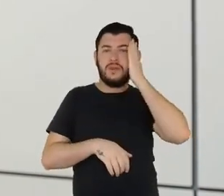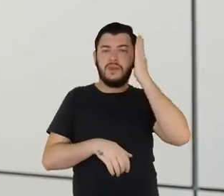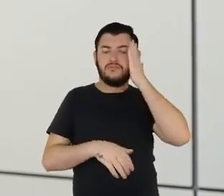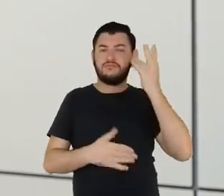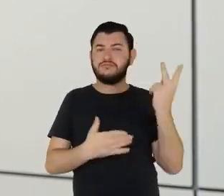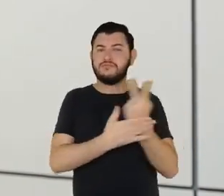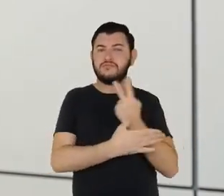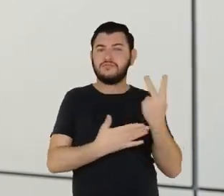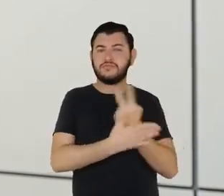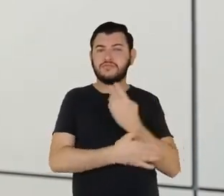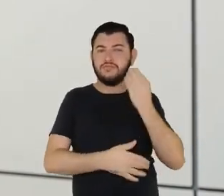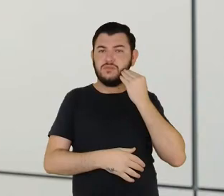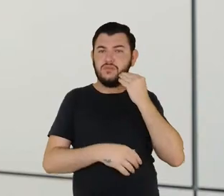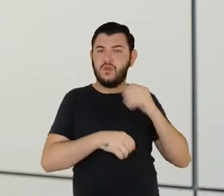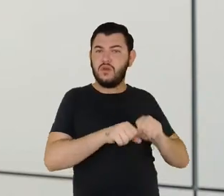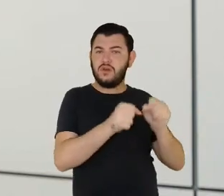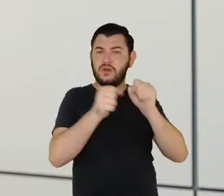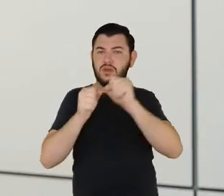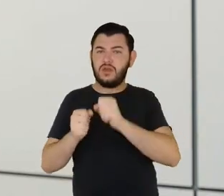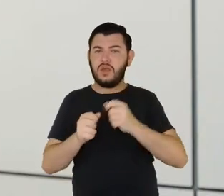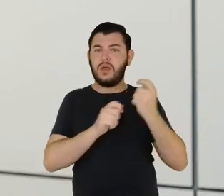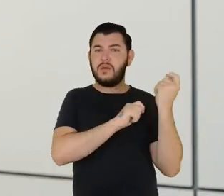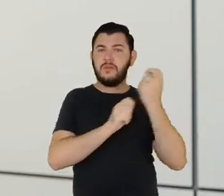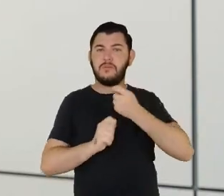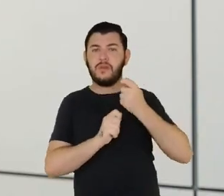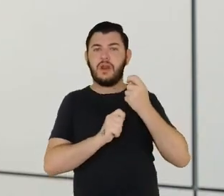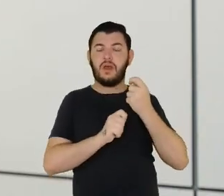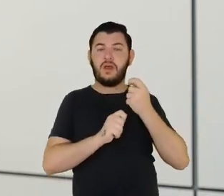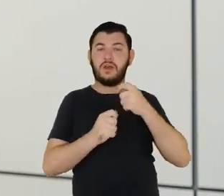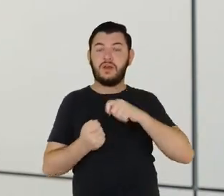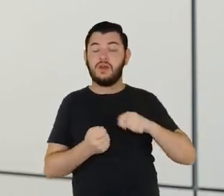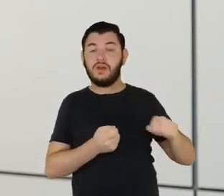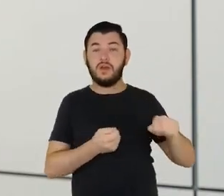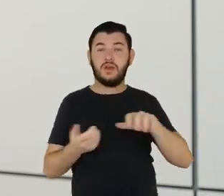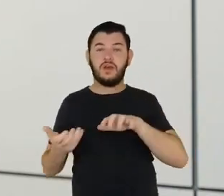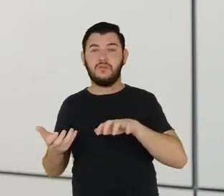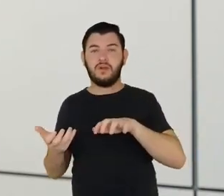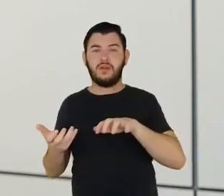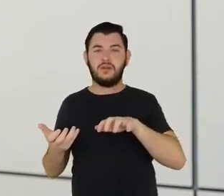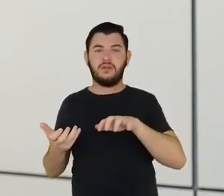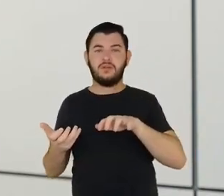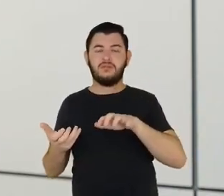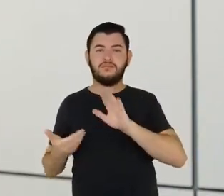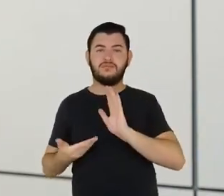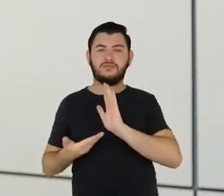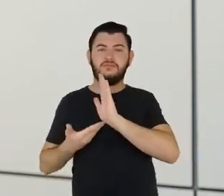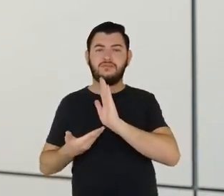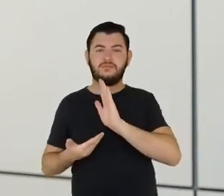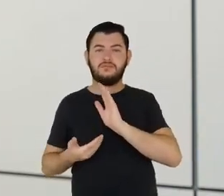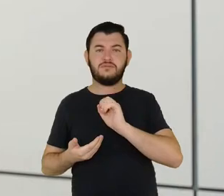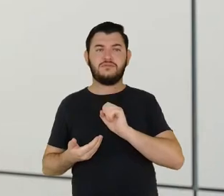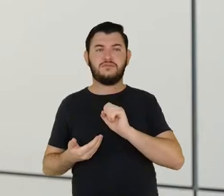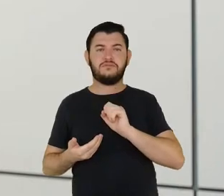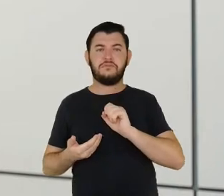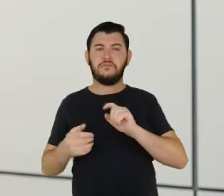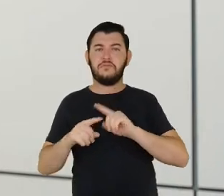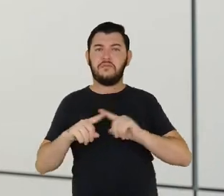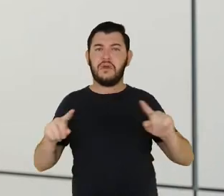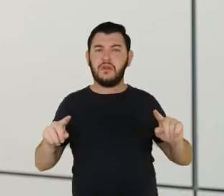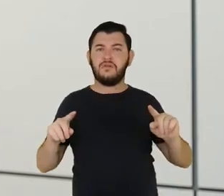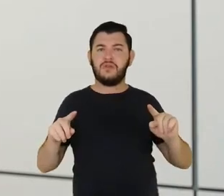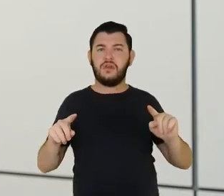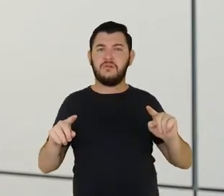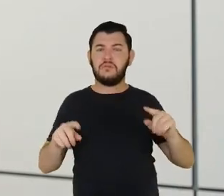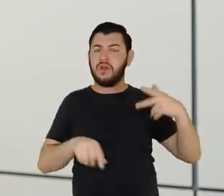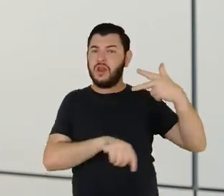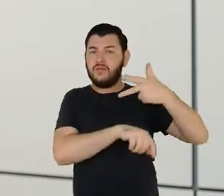Ela gravou aquilo. Ele destruiu a câmera depois, não vai apagar o que está gravado. Exatamente. Né? E